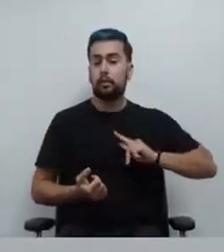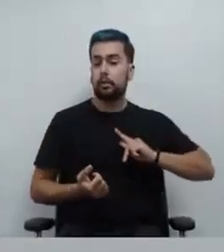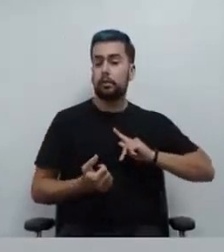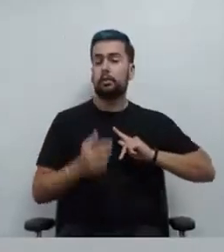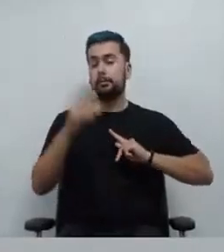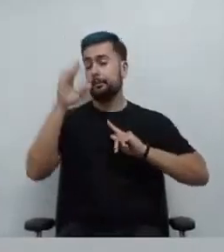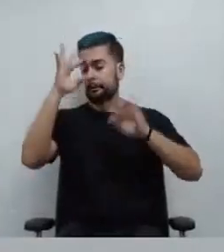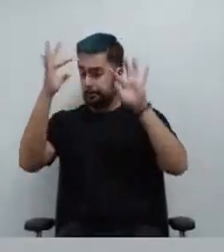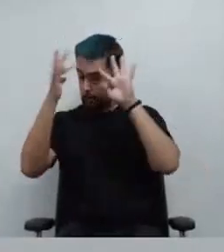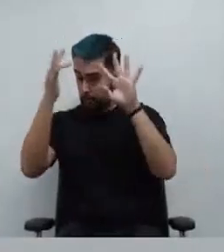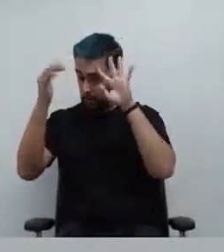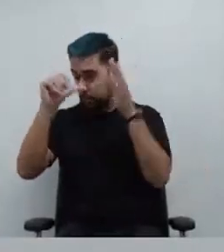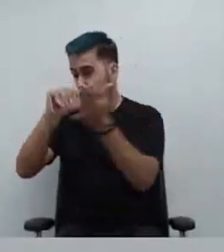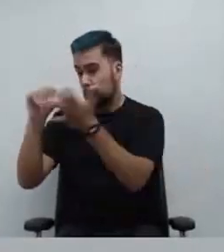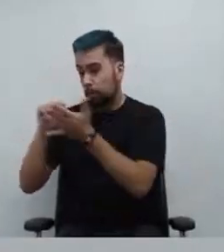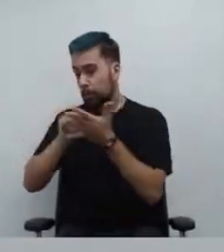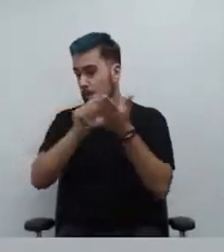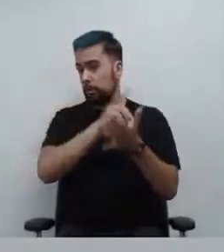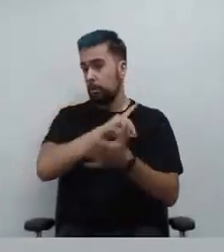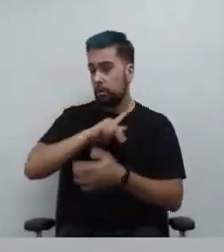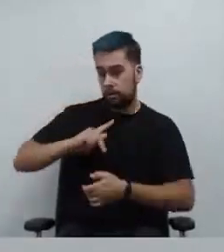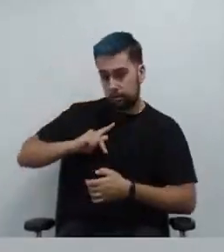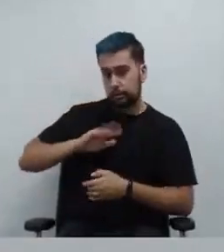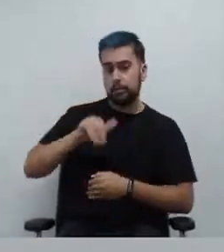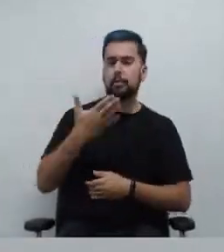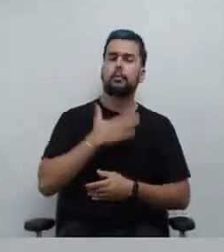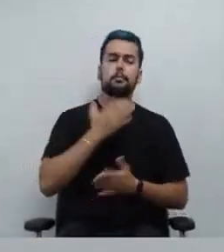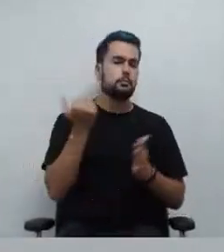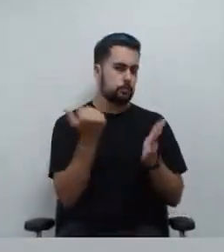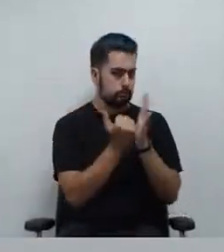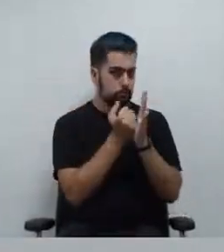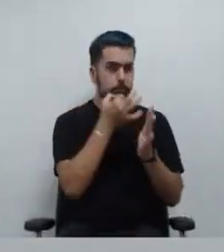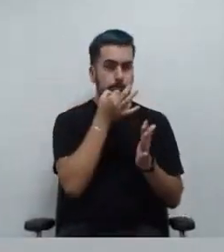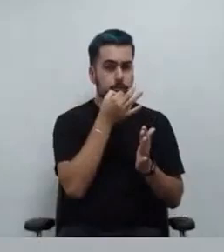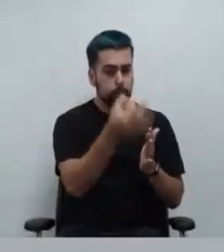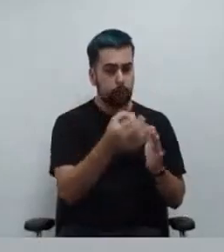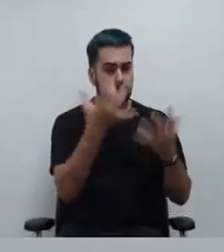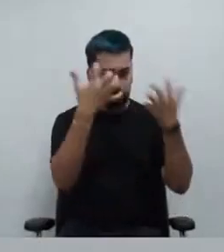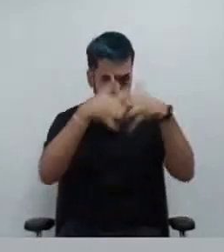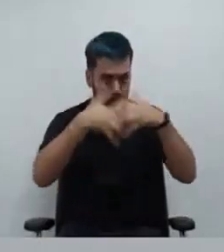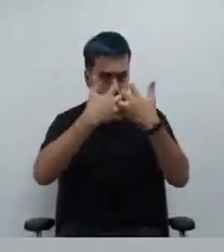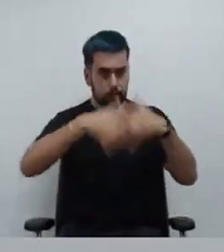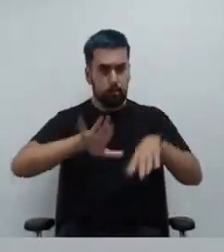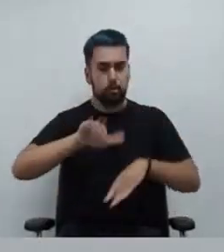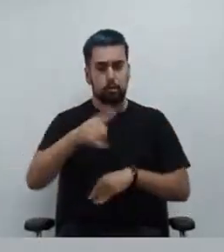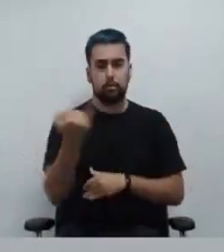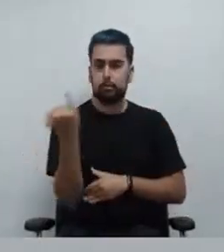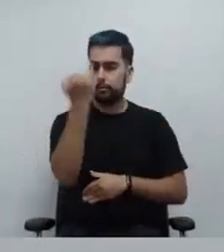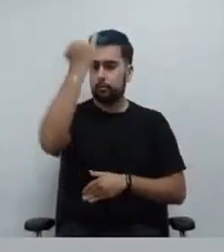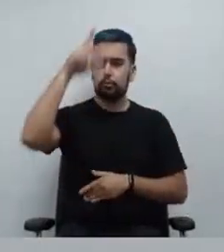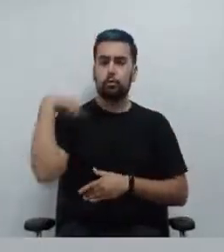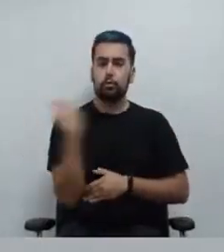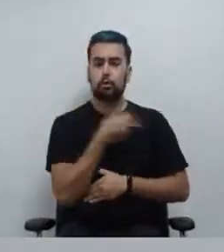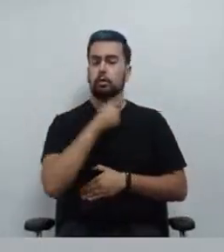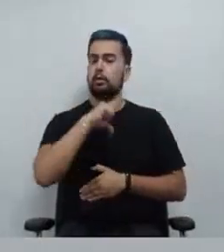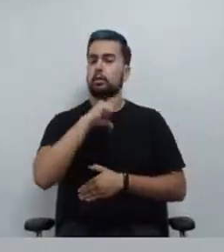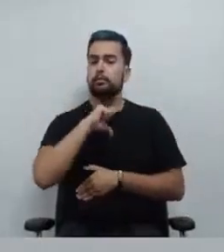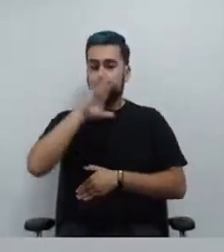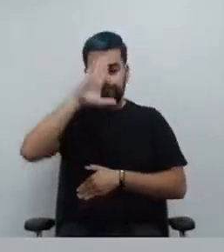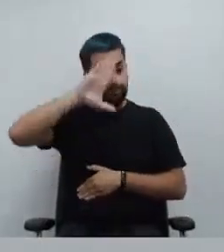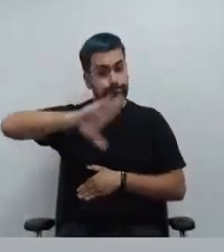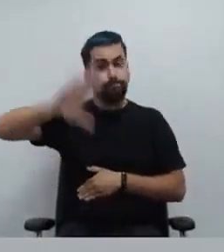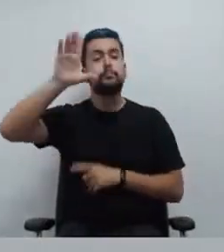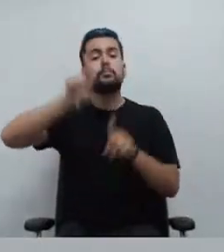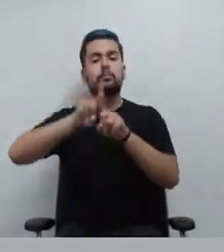Pública. Então, fico aqui o registro dessa reflexão. É importante a gente ter isso como uma